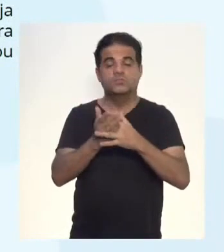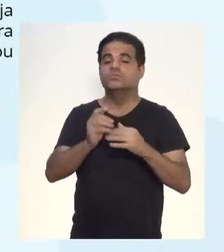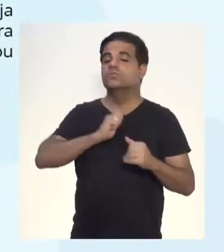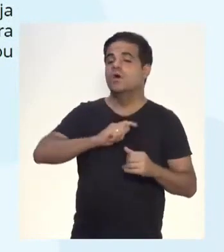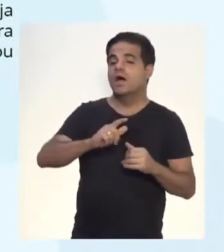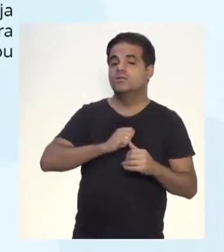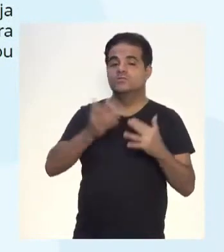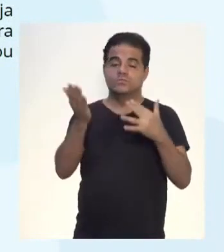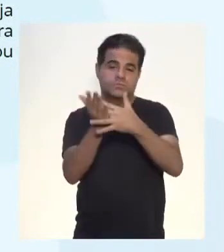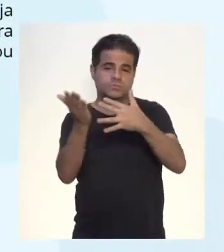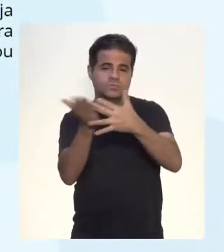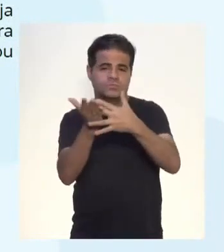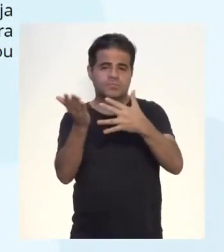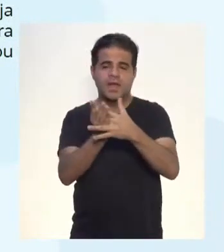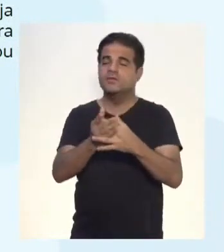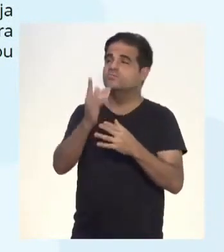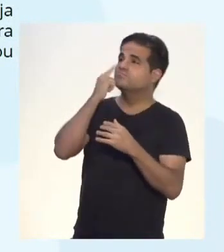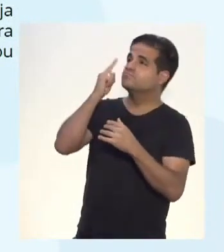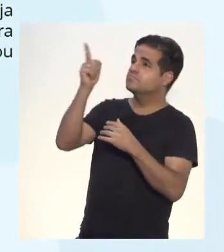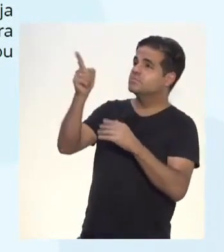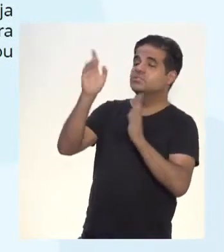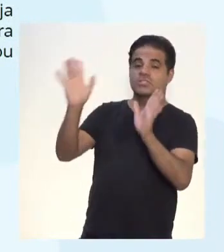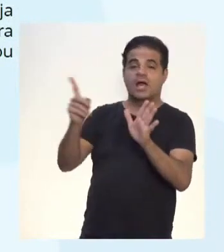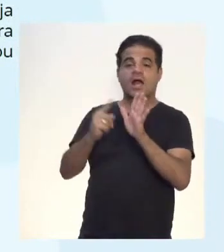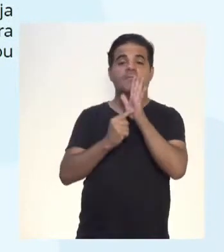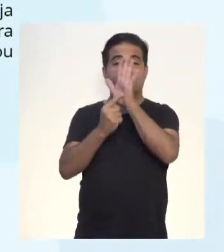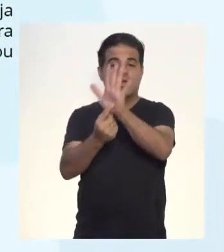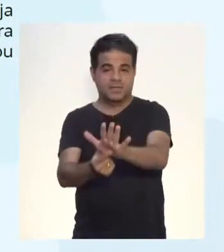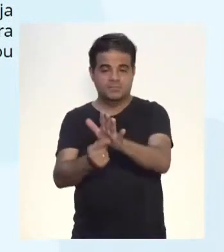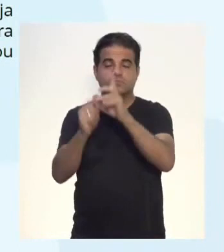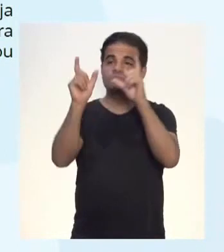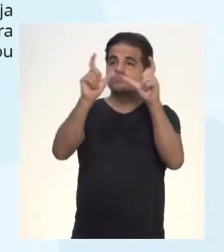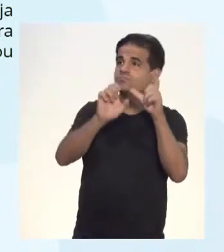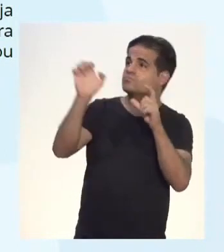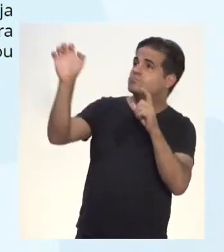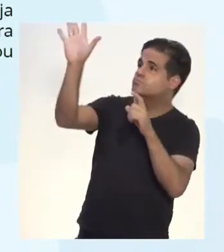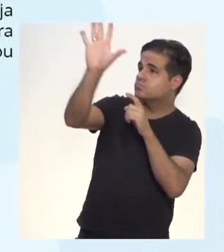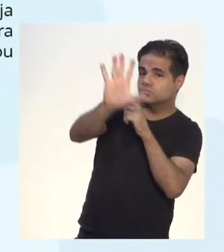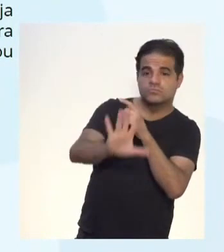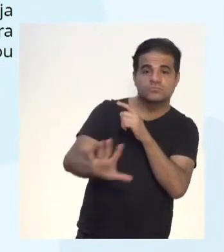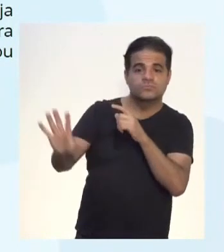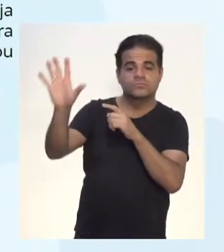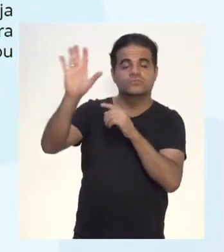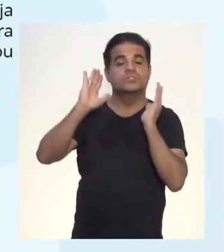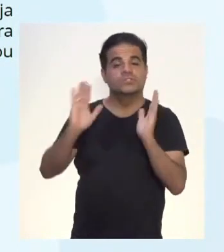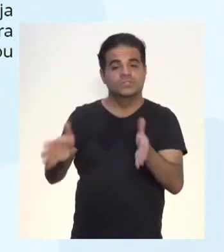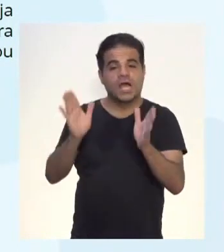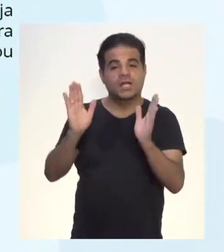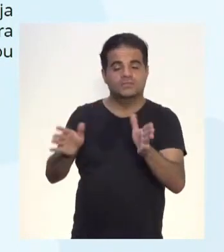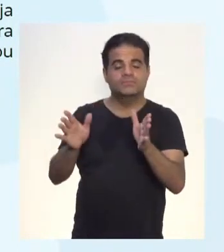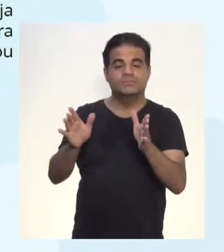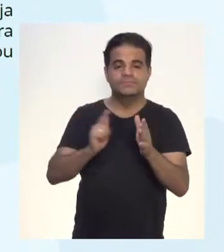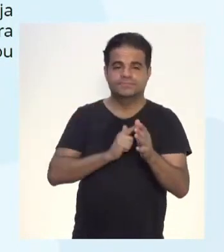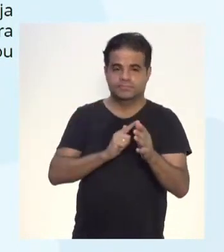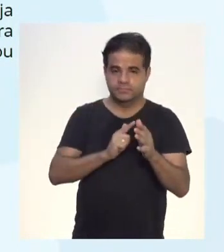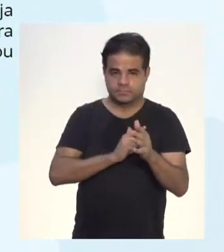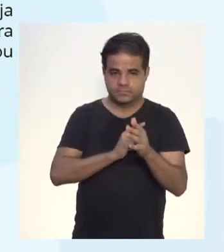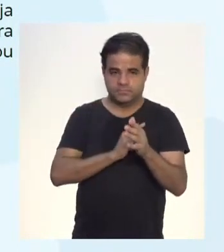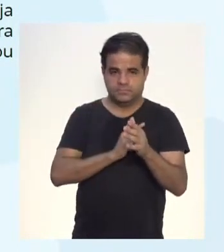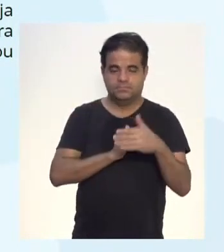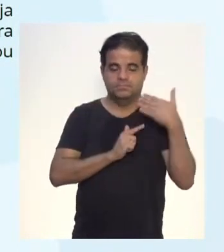azul médio, a gente vai ver, ó, já aparecem alguns outros estados, né? E,